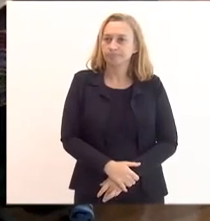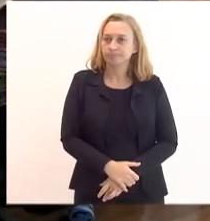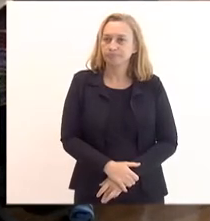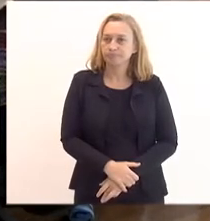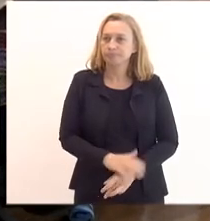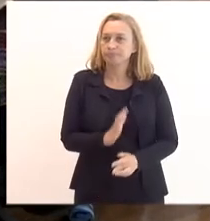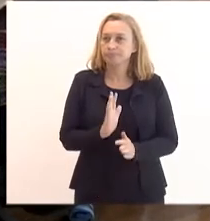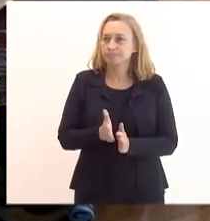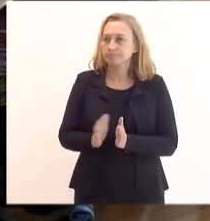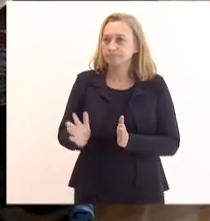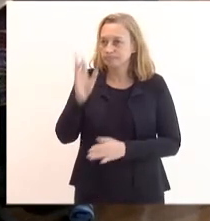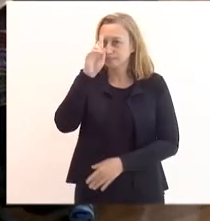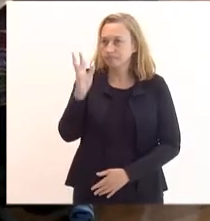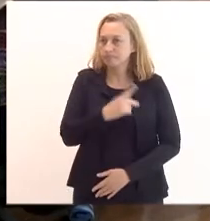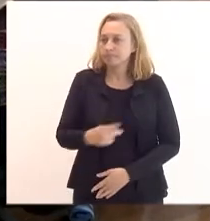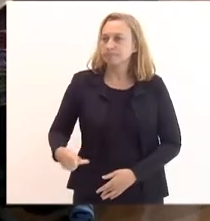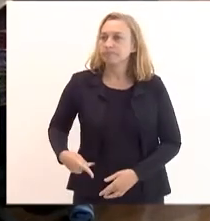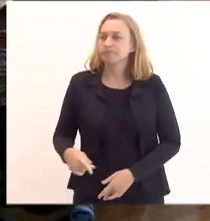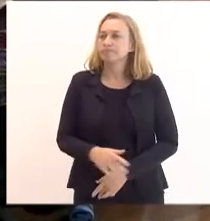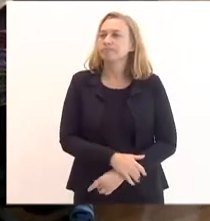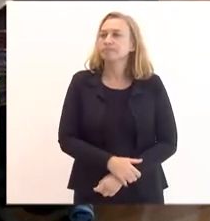Questão de ordem, presidente.